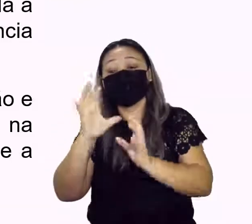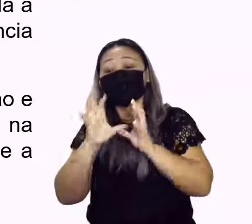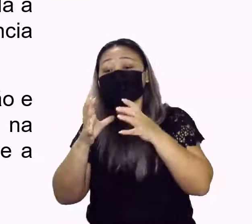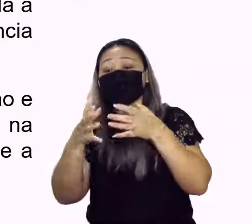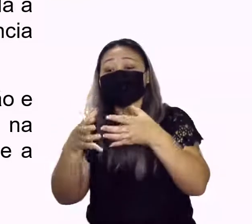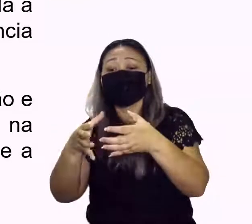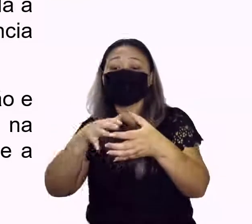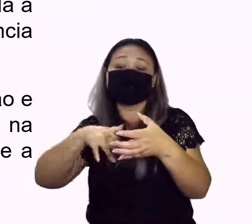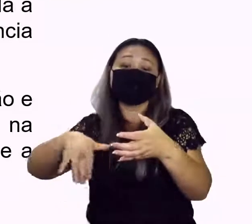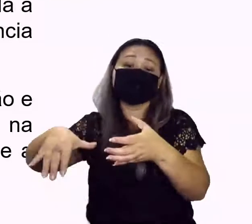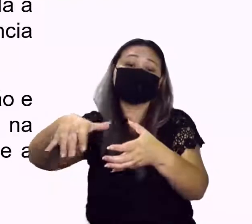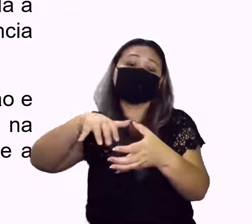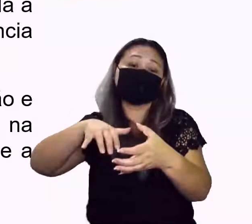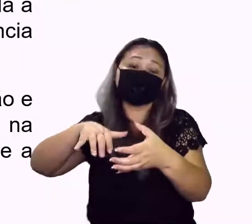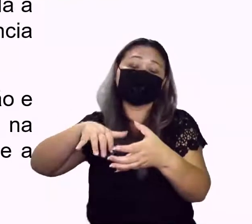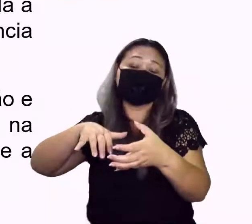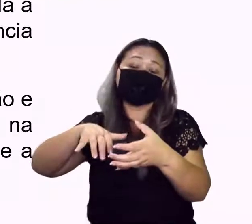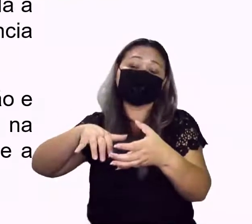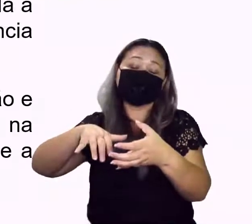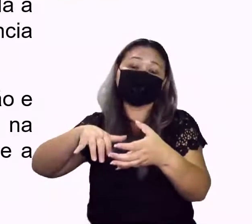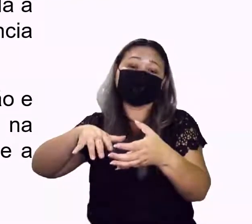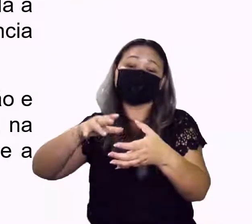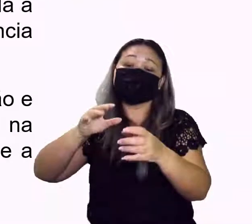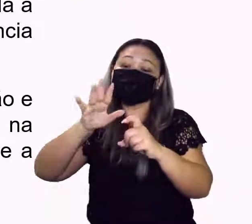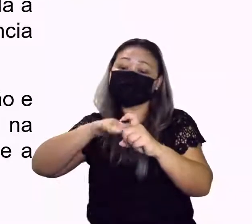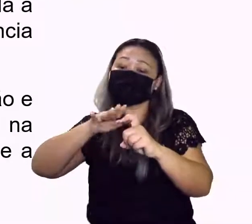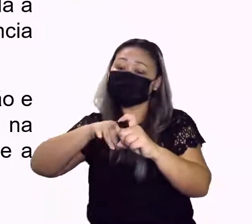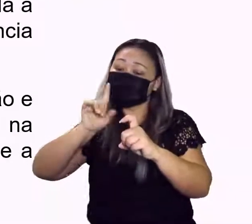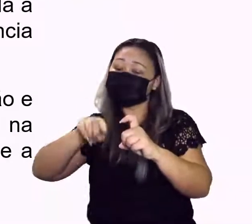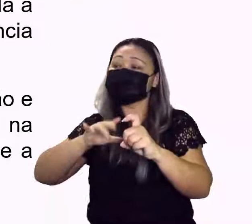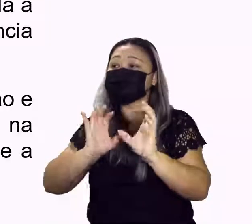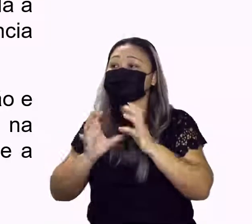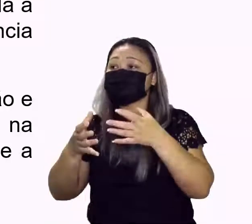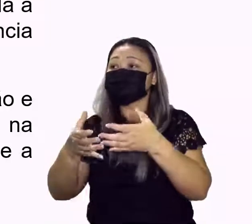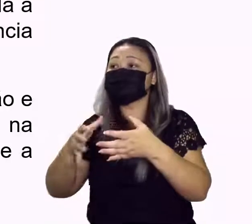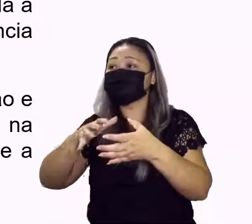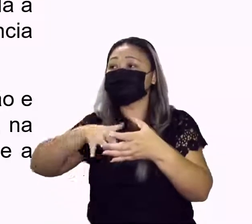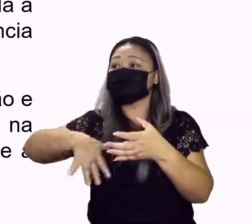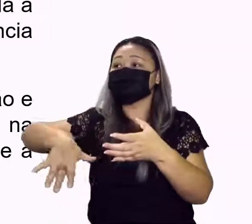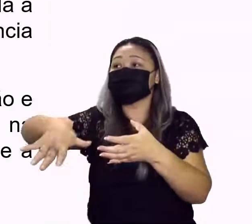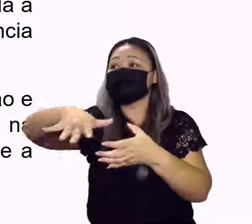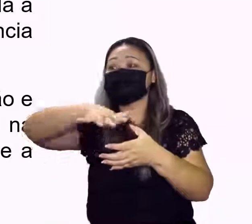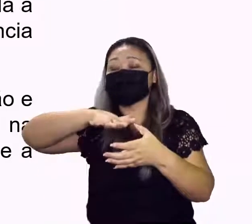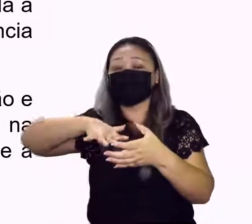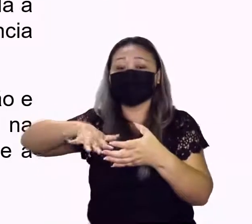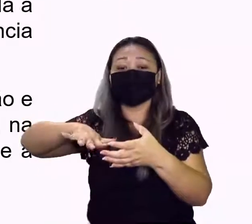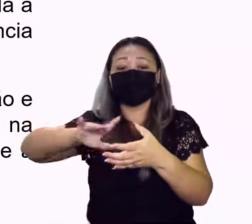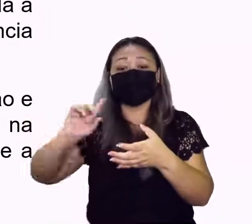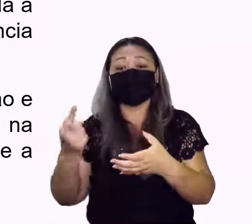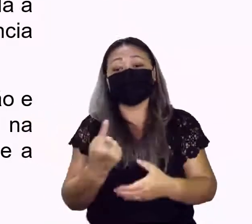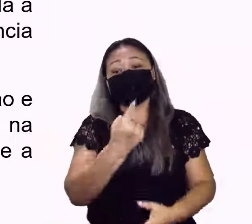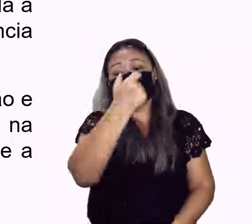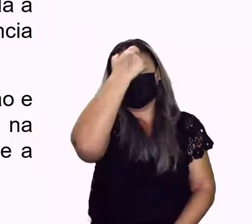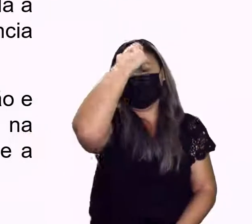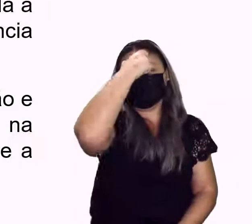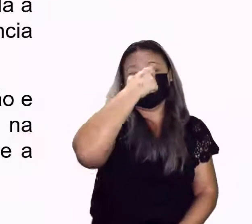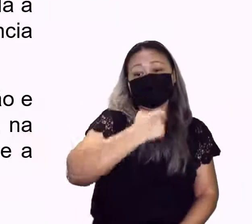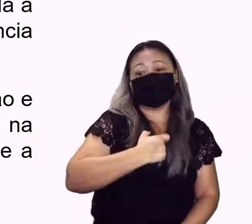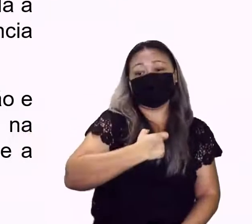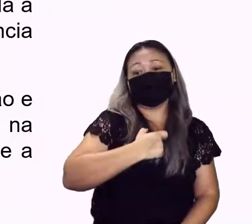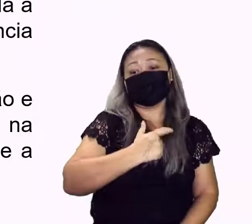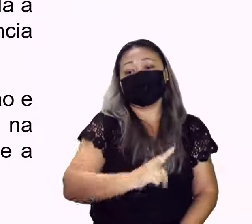à massa comunitária. Ó, viu? O mito ele é coletivo. Não é único de uma pessoa. Tá?